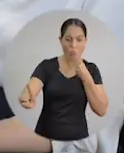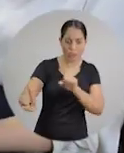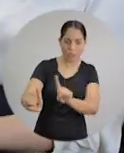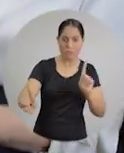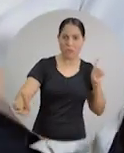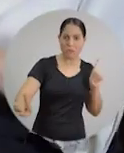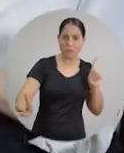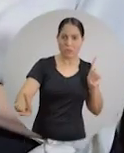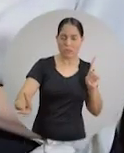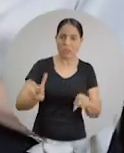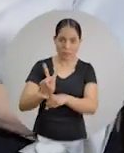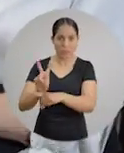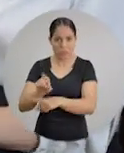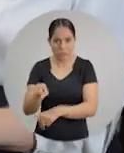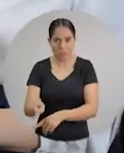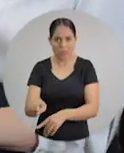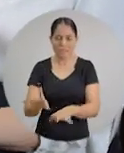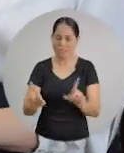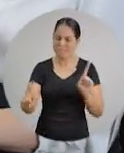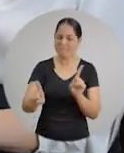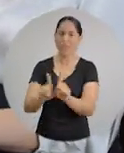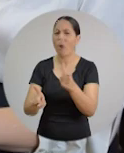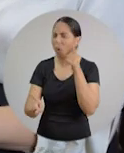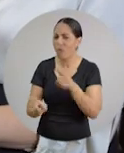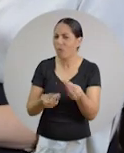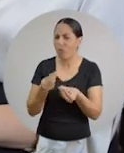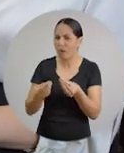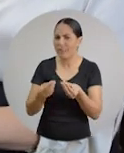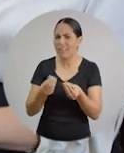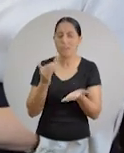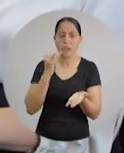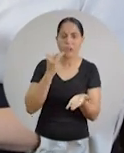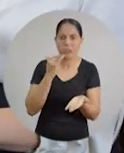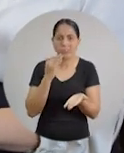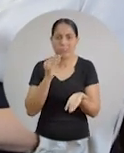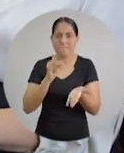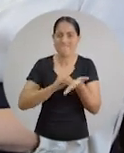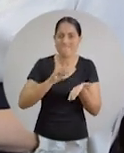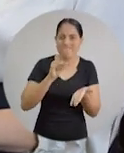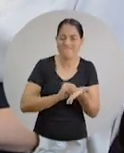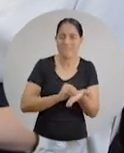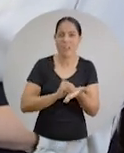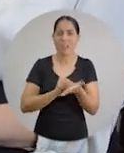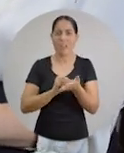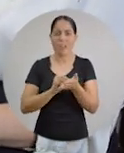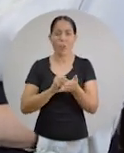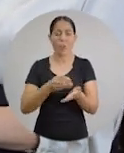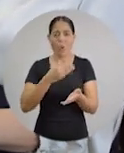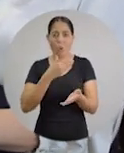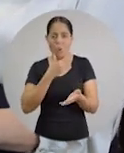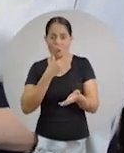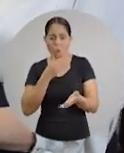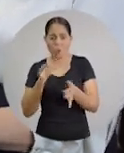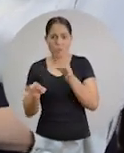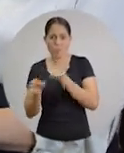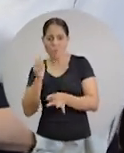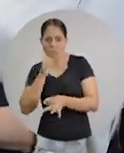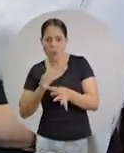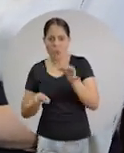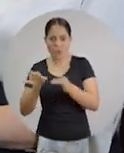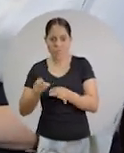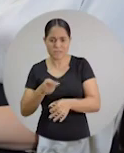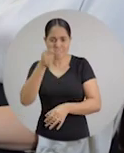elas. Então, de alguma maneira, alguma coisa está falhando, porque a gente tem a norma que regula a medida protetiva, um juiz defere a medida